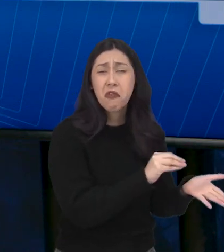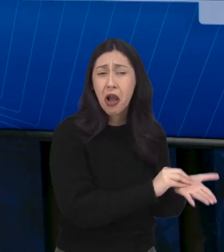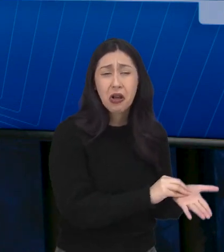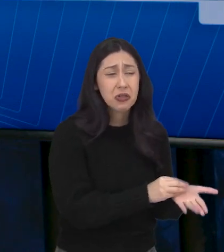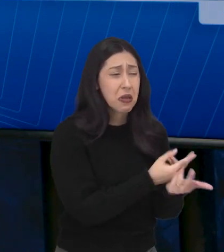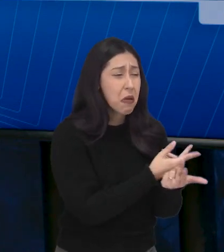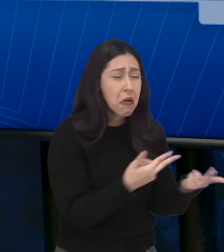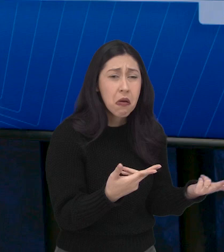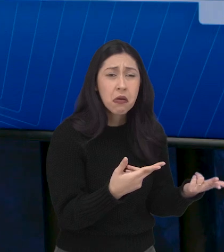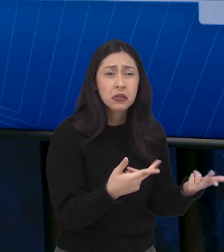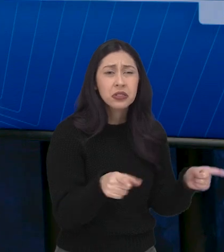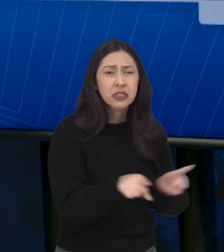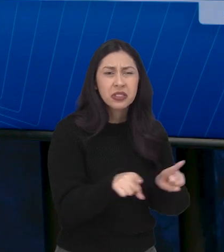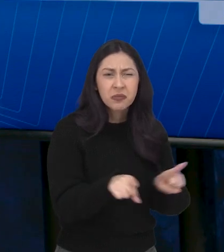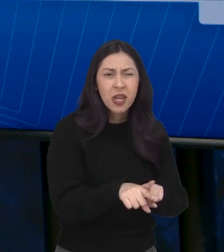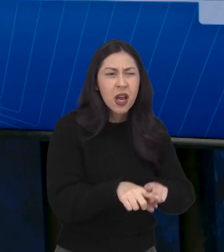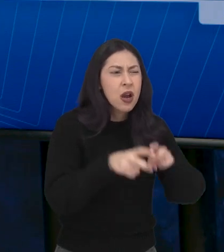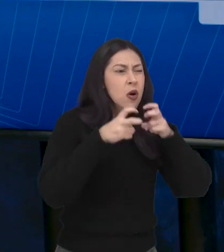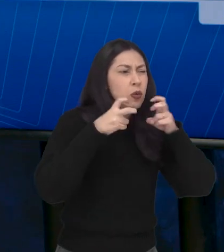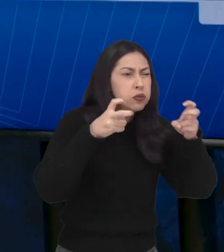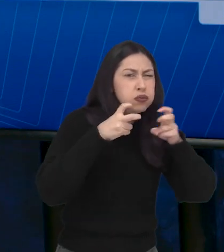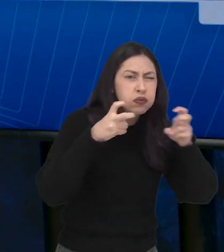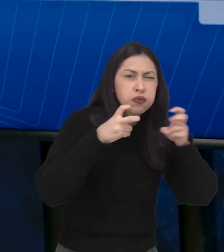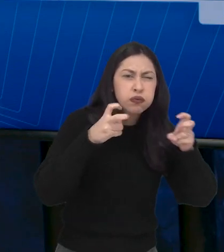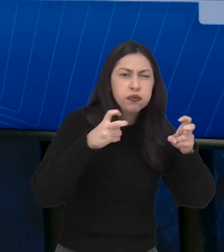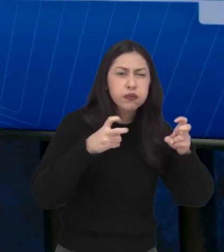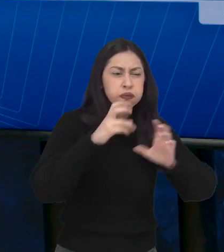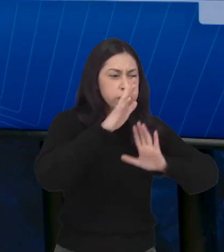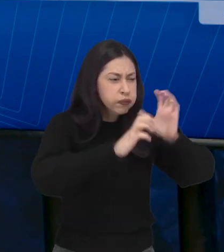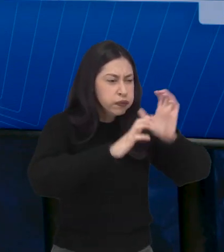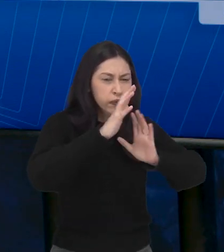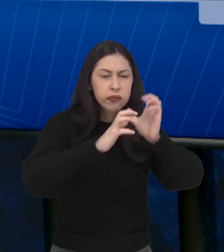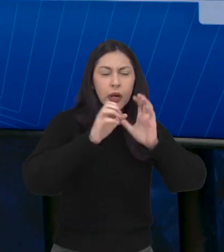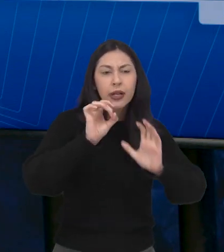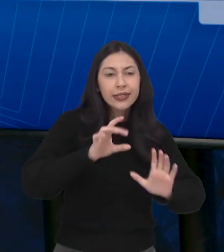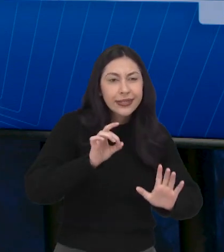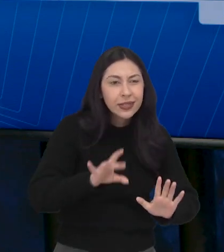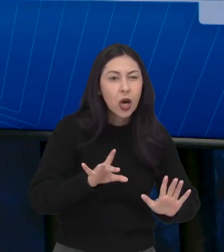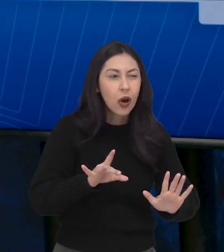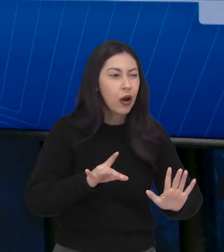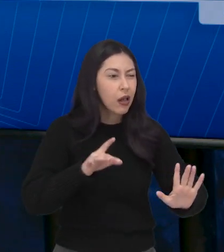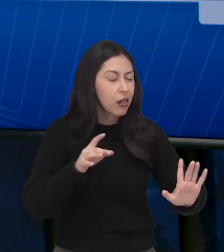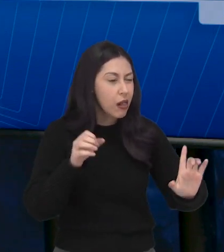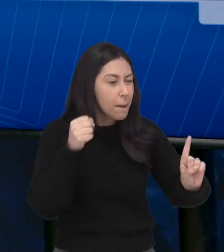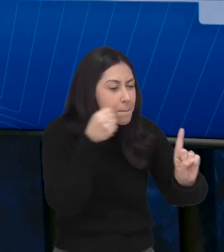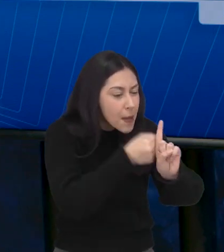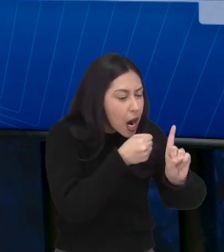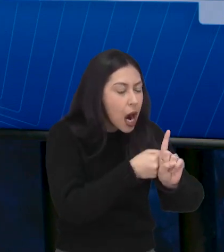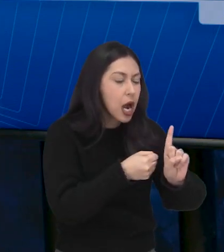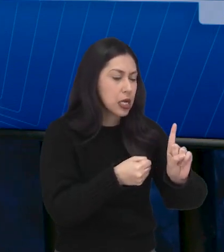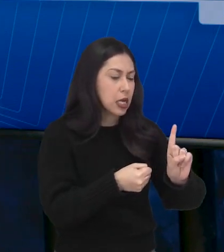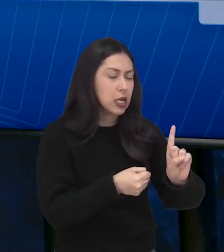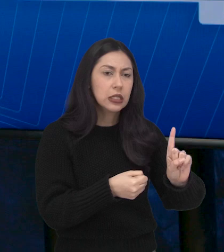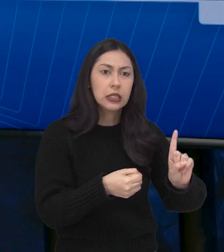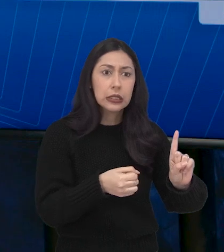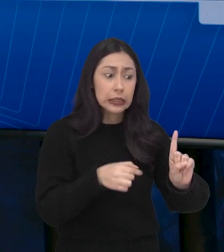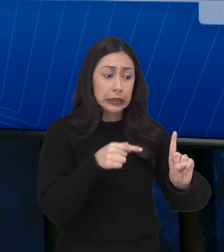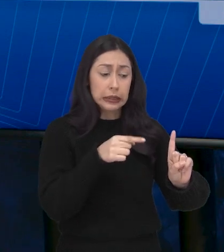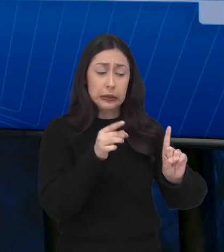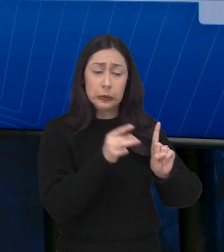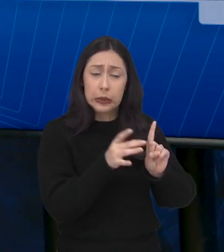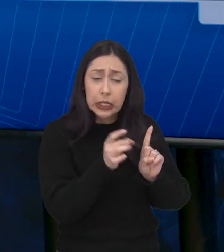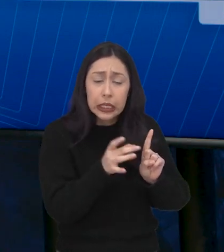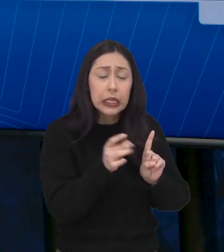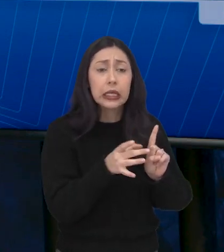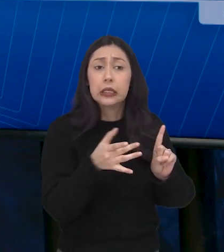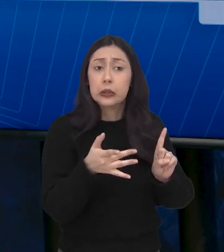muita gritaria, muita briga, punição, né? A criança apanha, a criança tem medo, ela vive com medo, sem saber aquilo